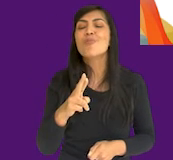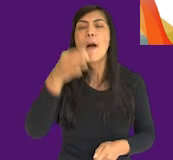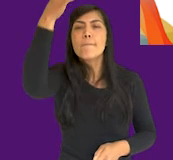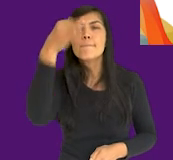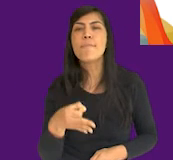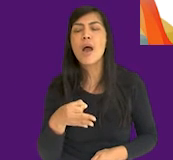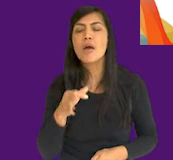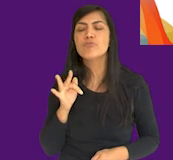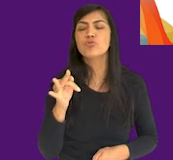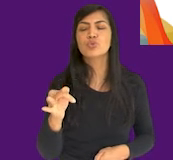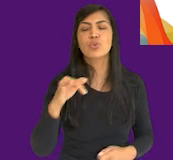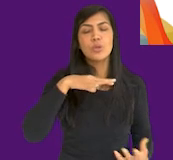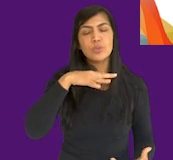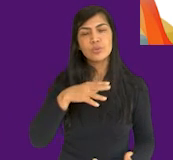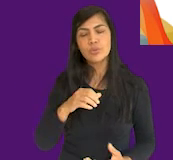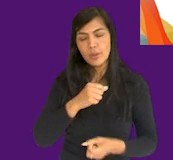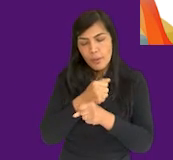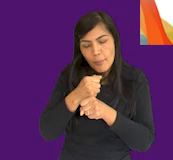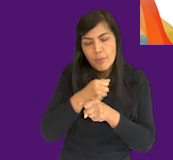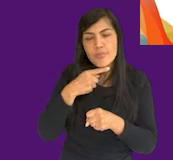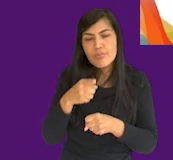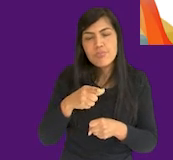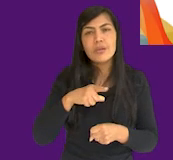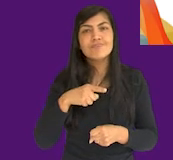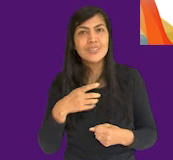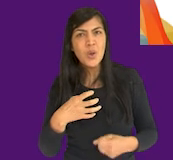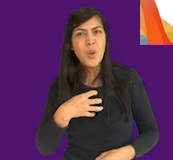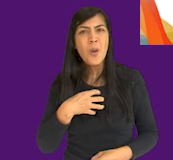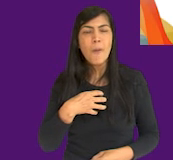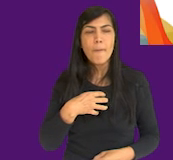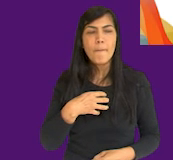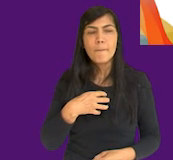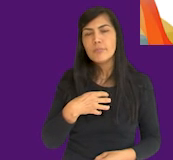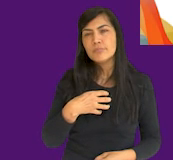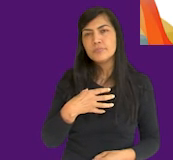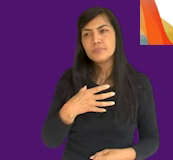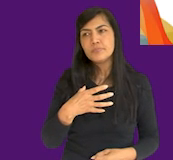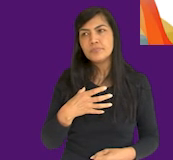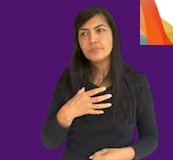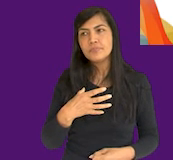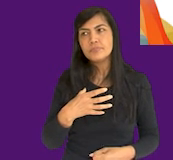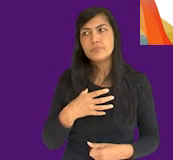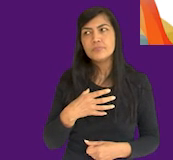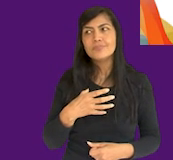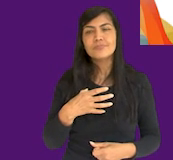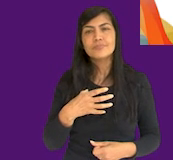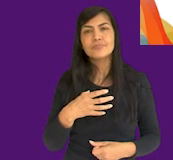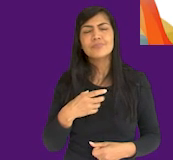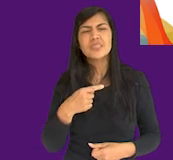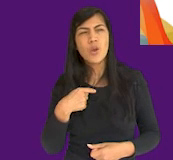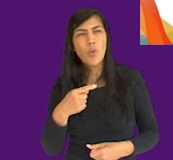para os próximos anos então em sinto assim é